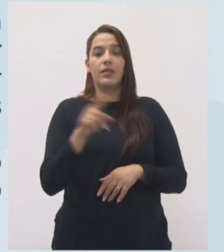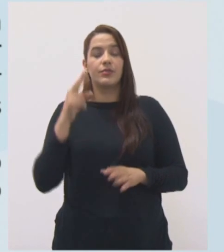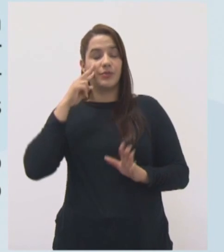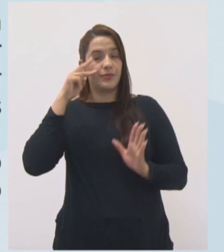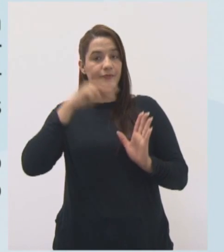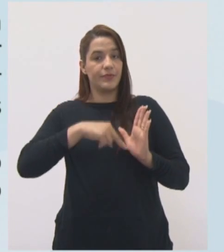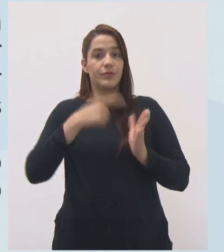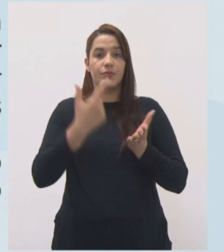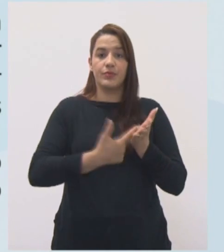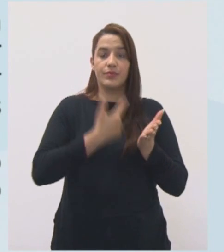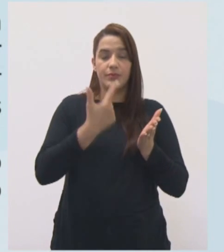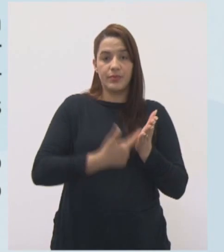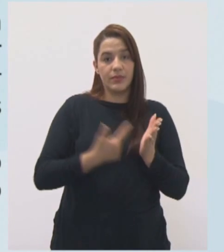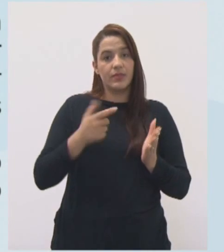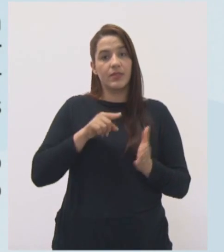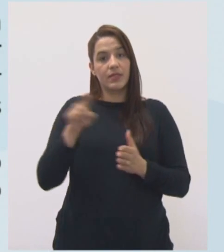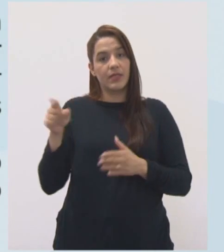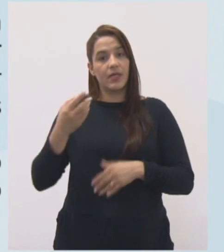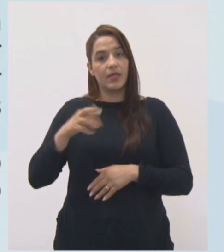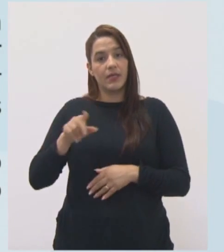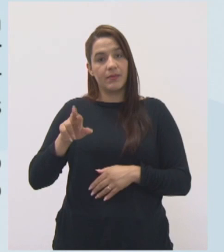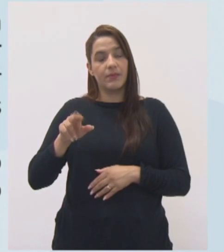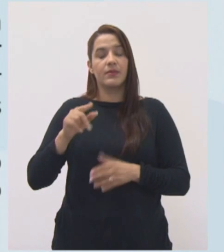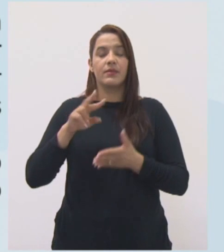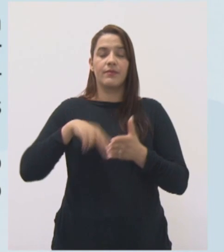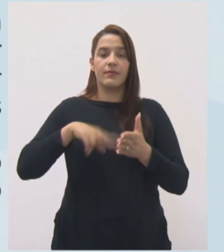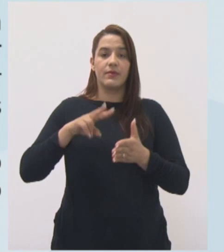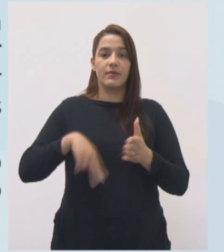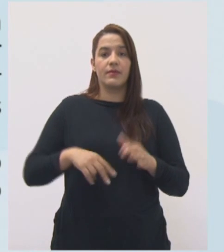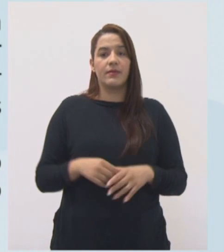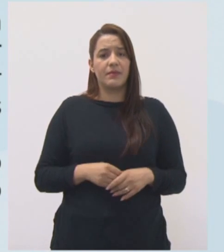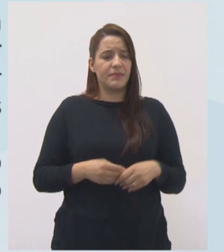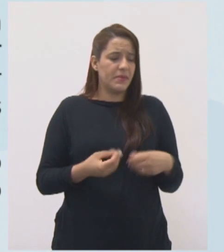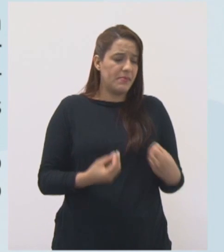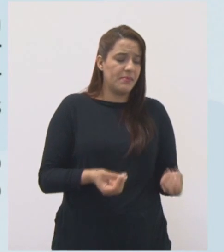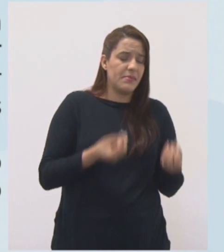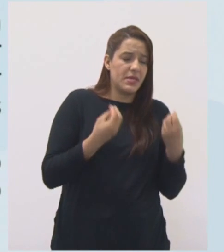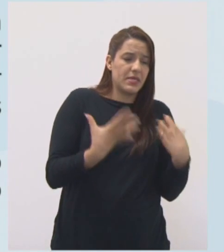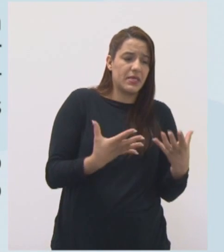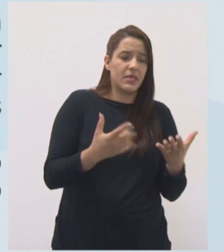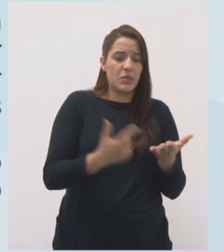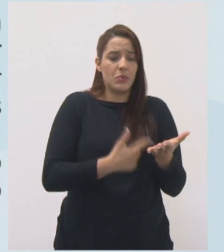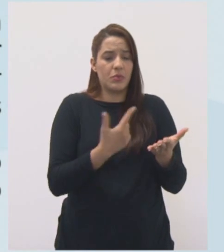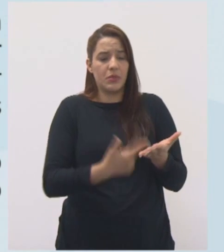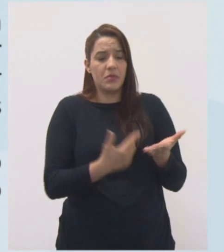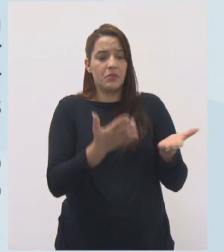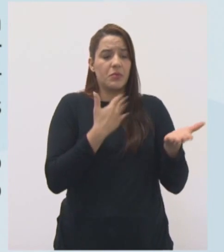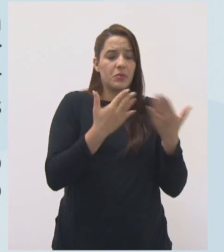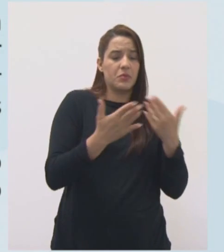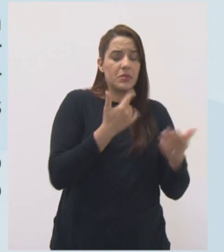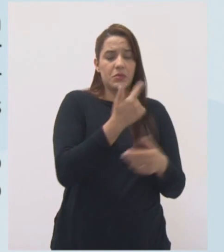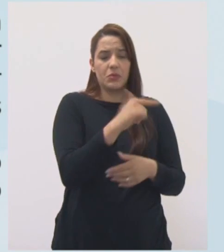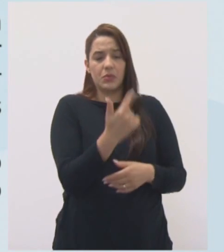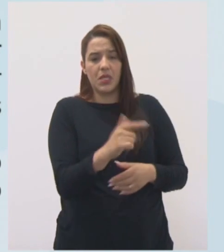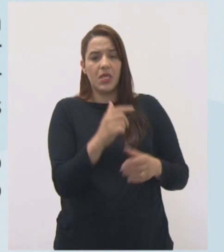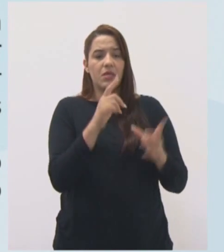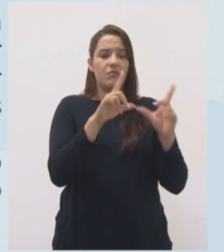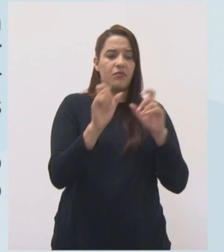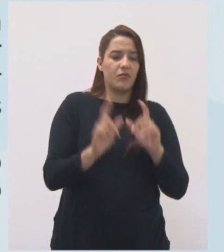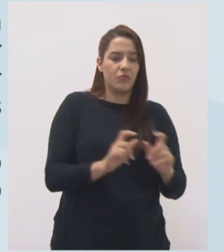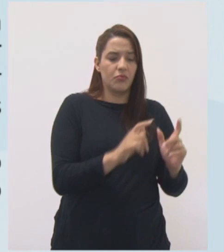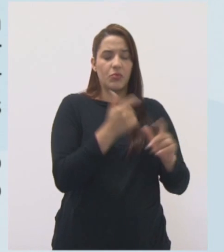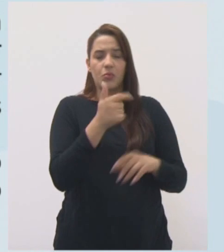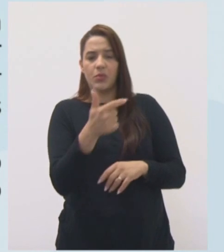no livro que sua irmã estava lendo. Para que pode servir um livro sem figuras nem conversas? Pensava